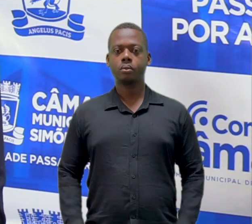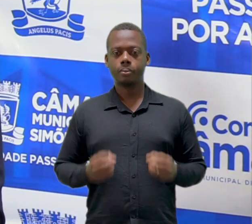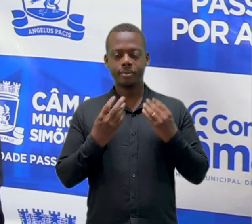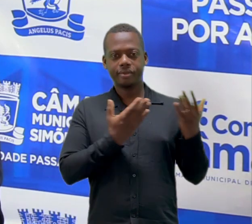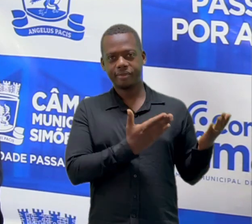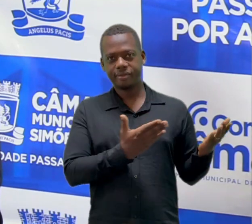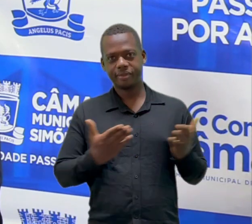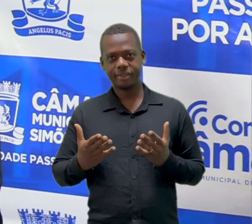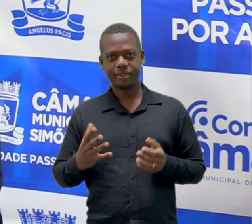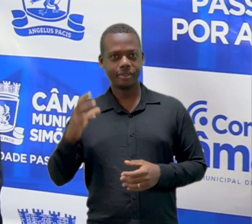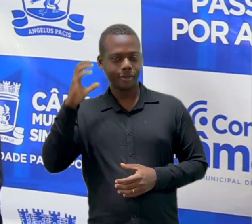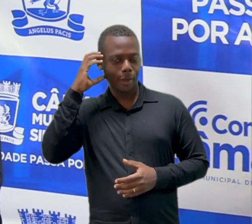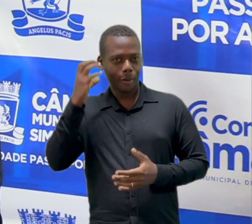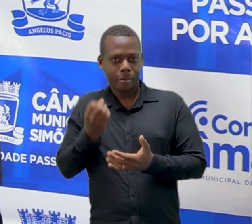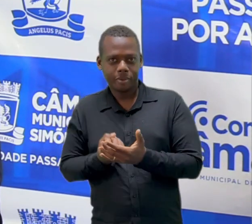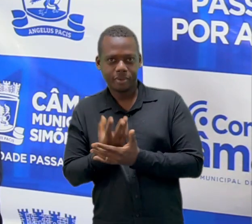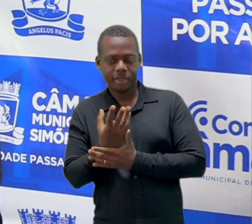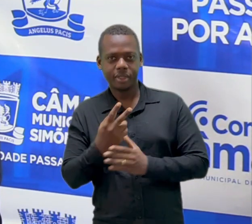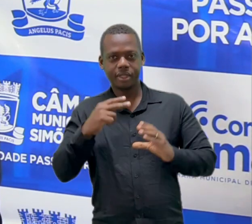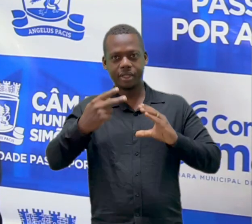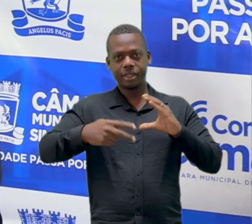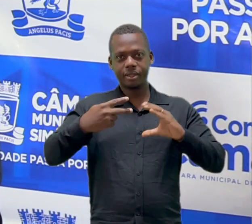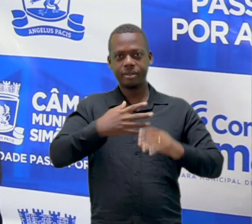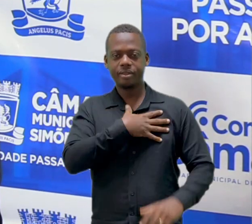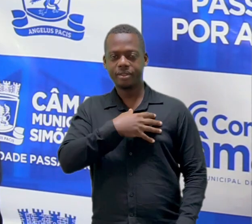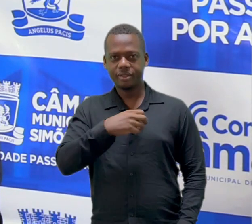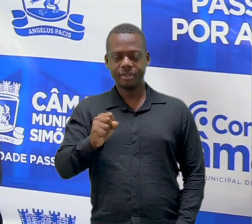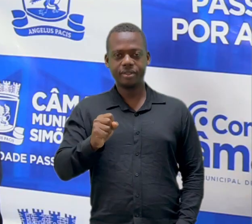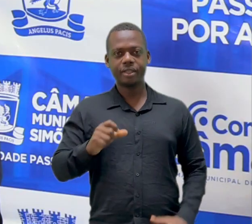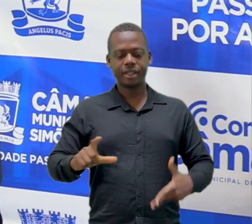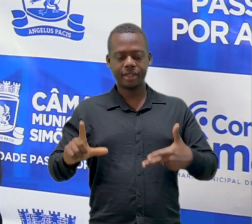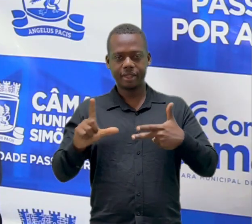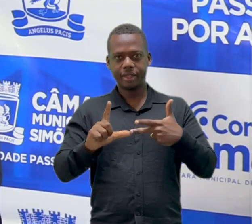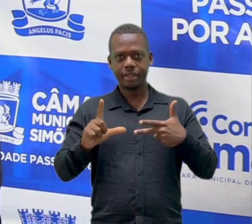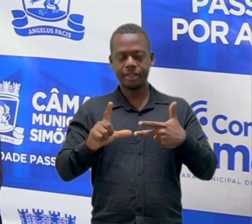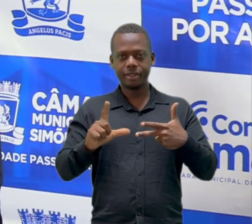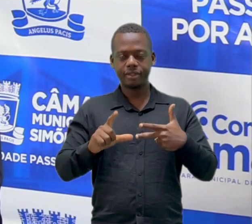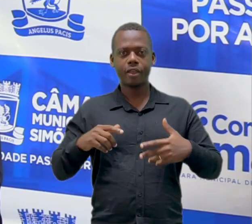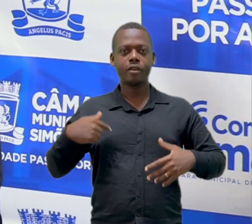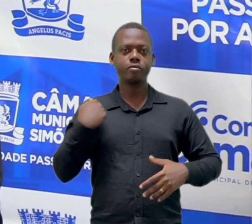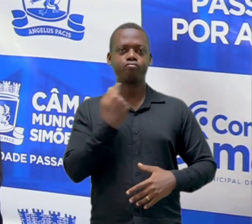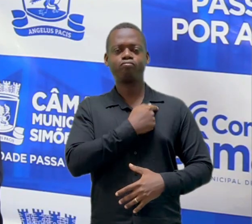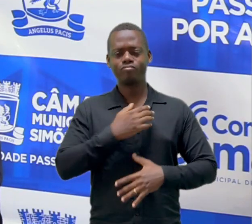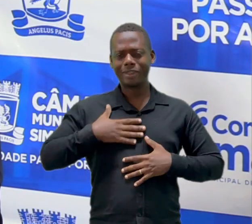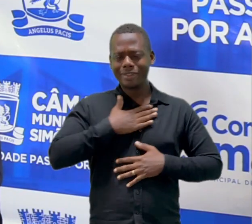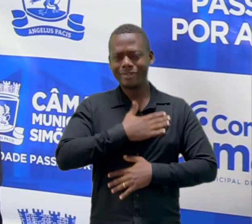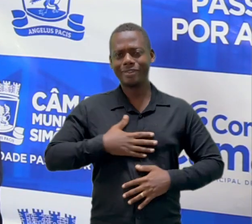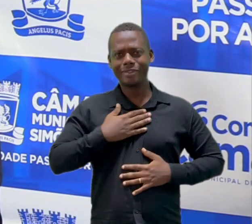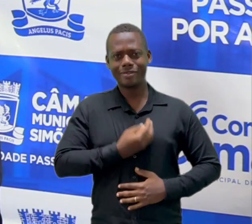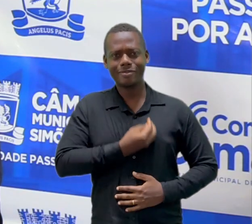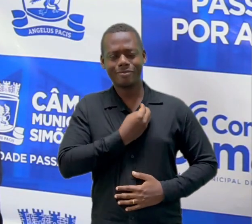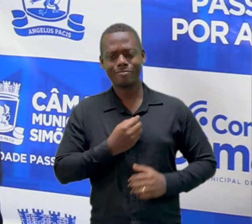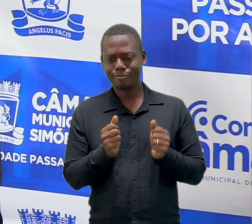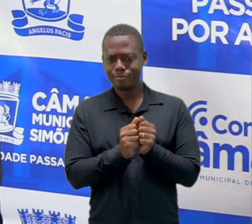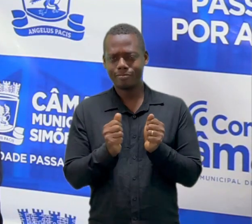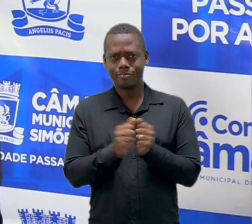Sejam todos bem-vindos ao podcast da Câmara Municipal de Simocílio, o Legislativo em Pauta. Para a gente é uma satisfação muito grande ter vocês aqui